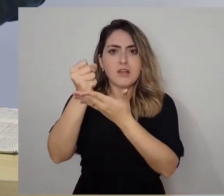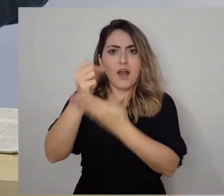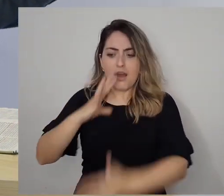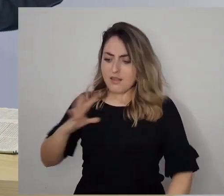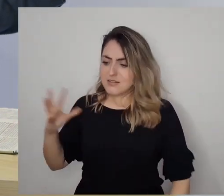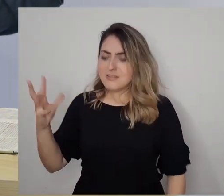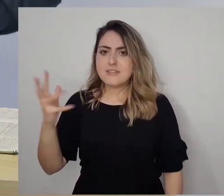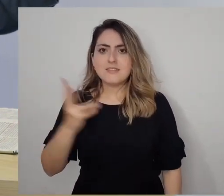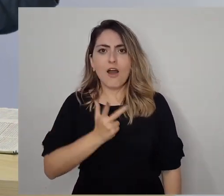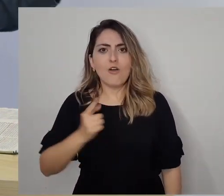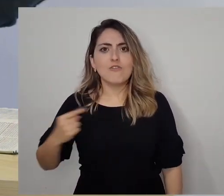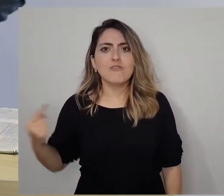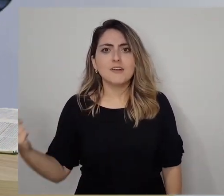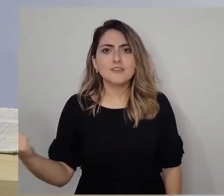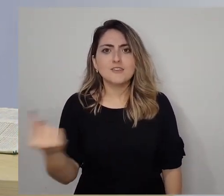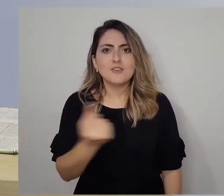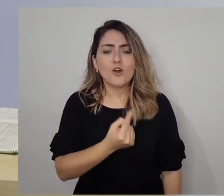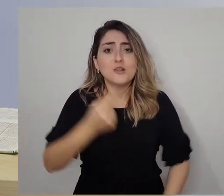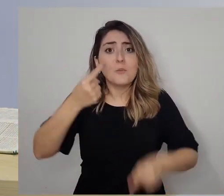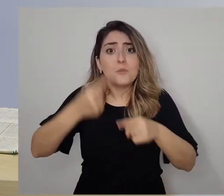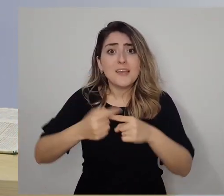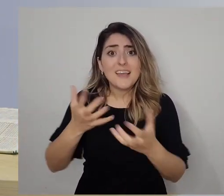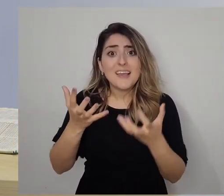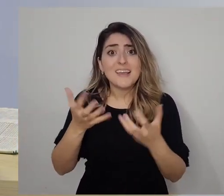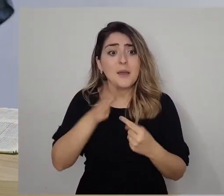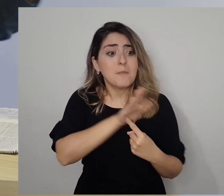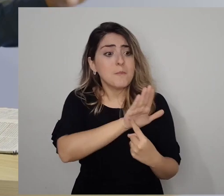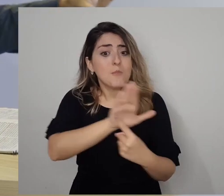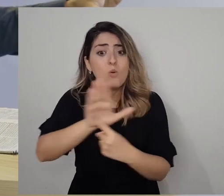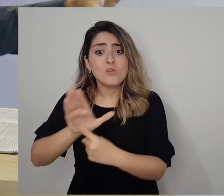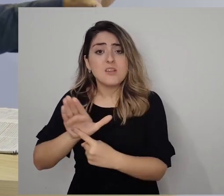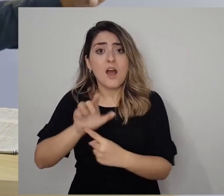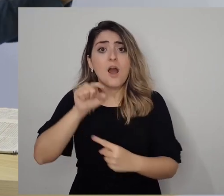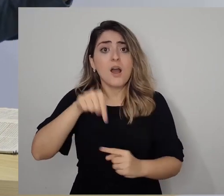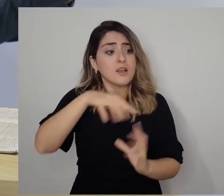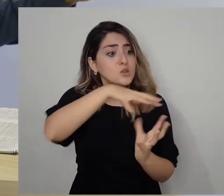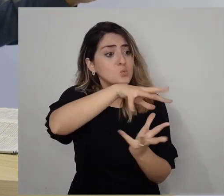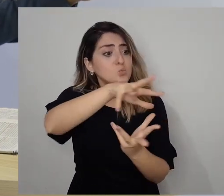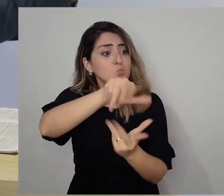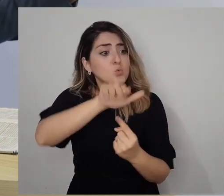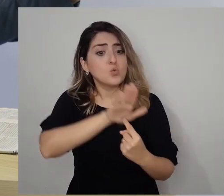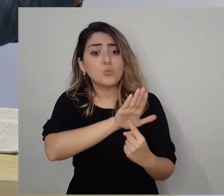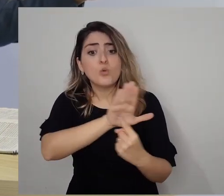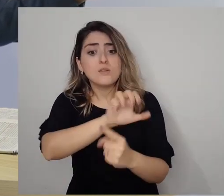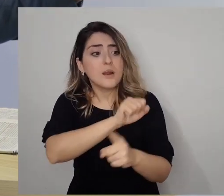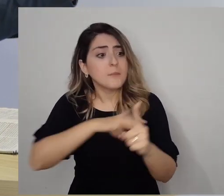ao mundo, aos seres angélicos, aos seres